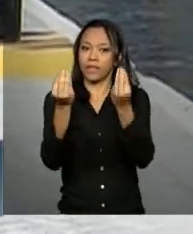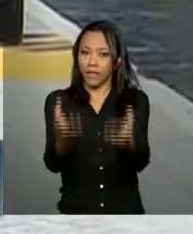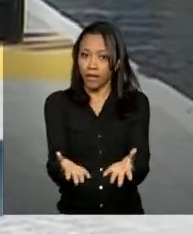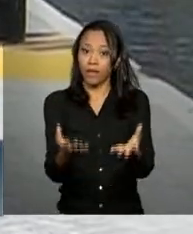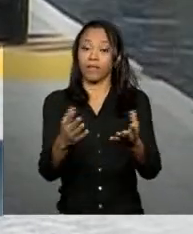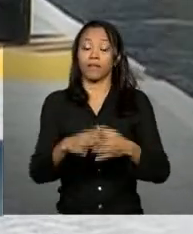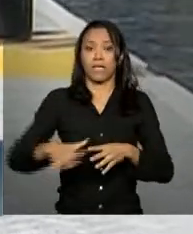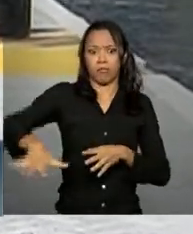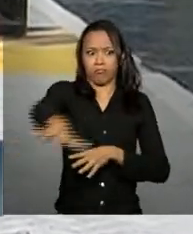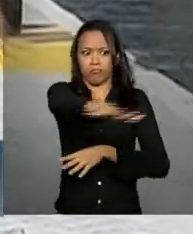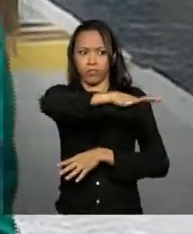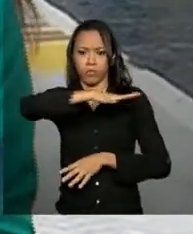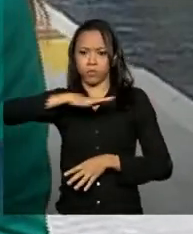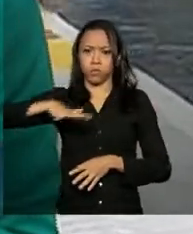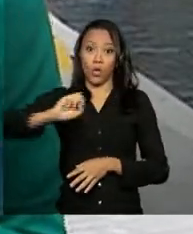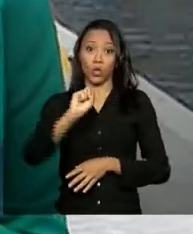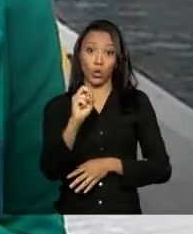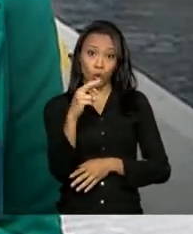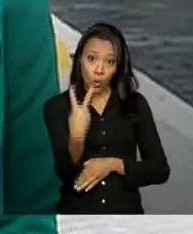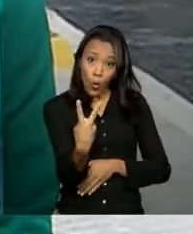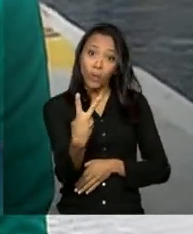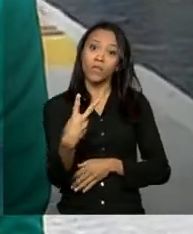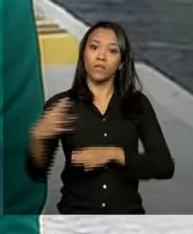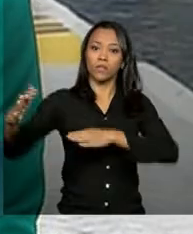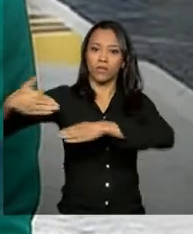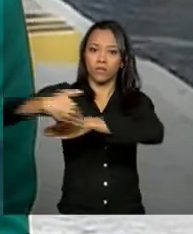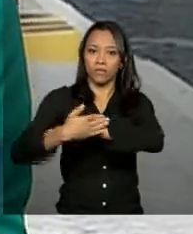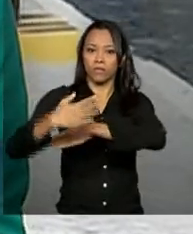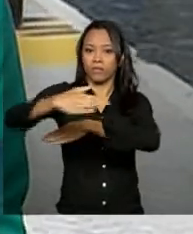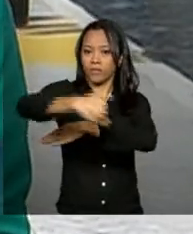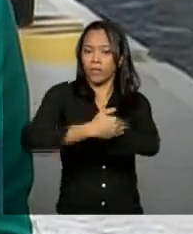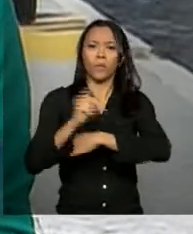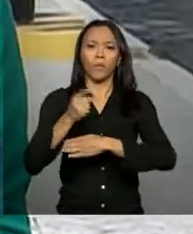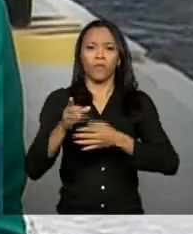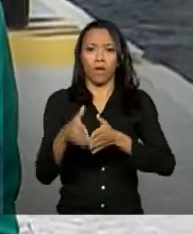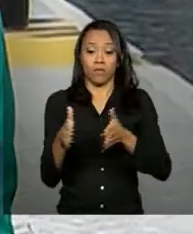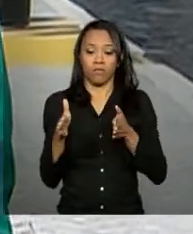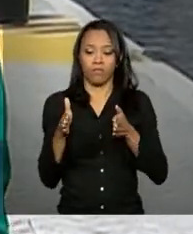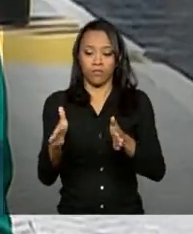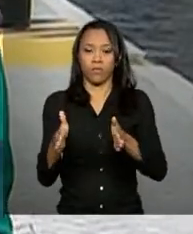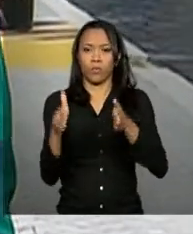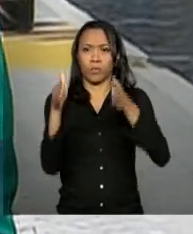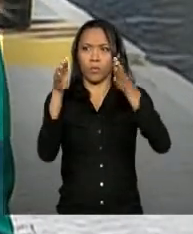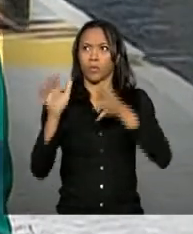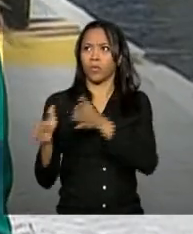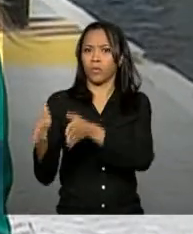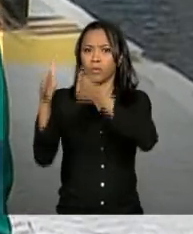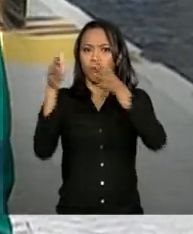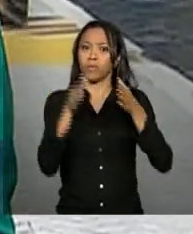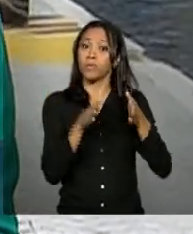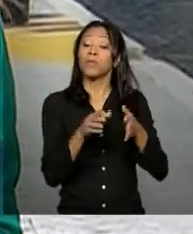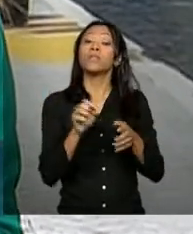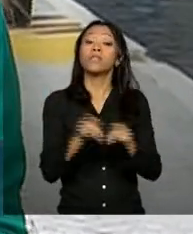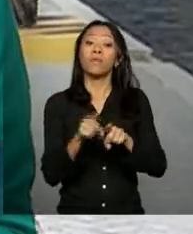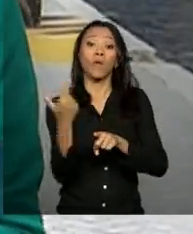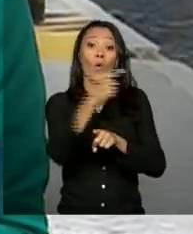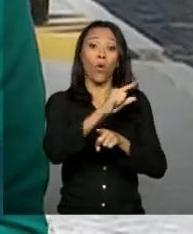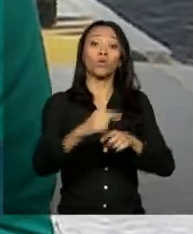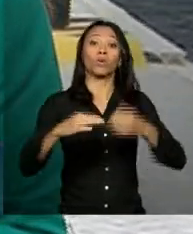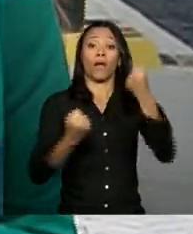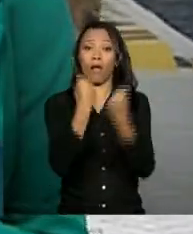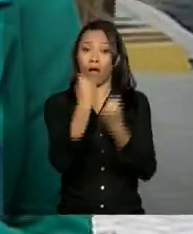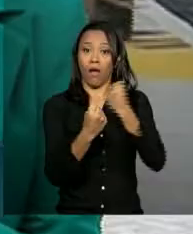parte do complexo dois desses terminais vão ser responsáveis por armazenar containers e outro por armazenar veículos